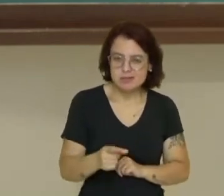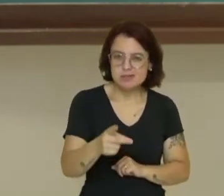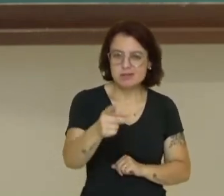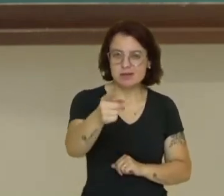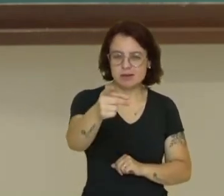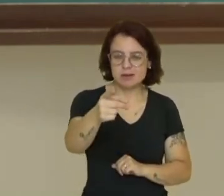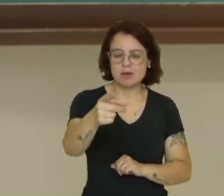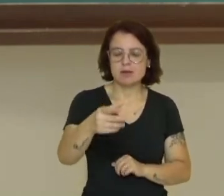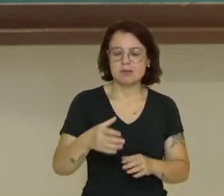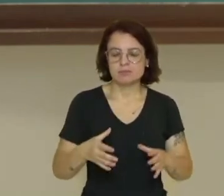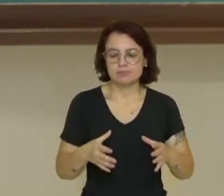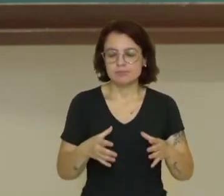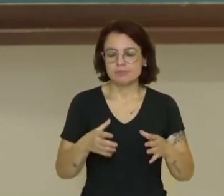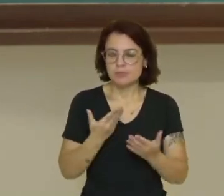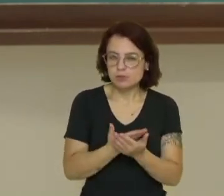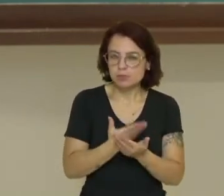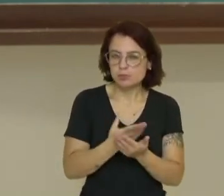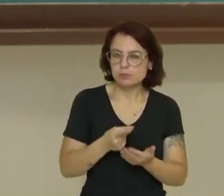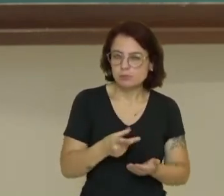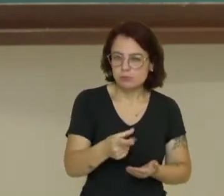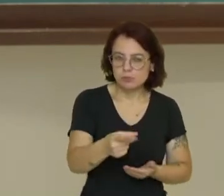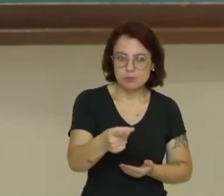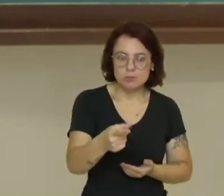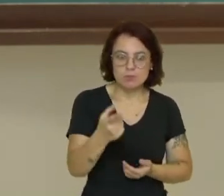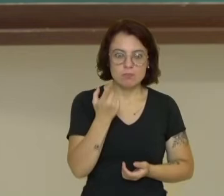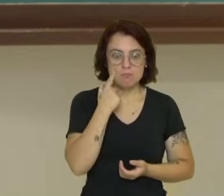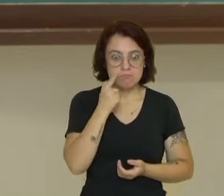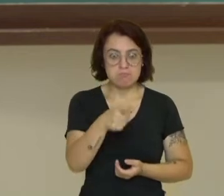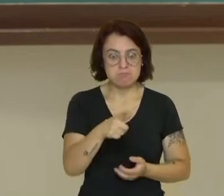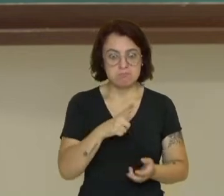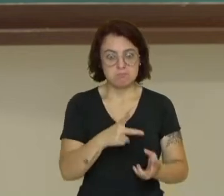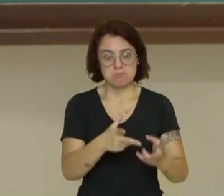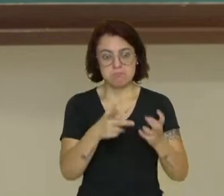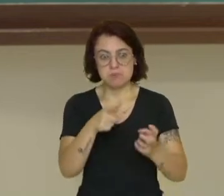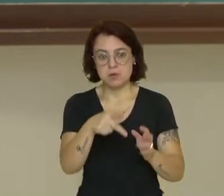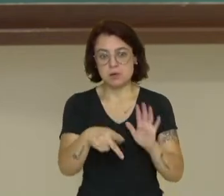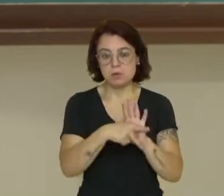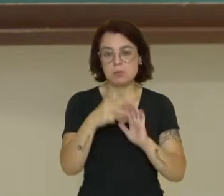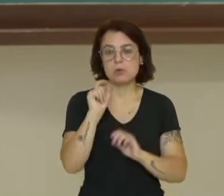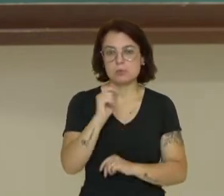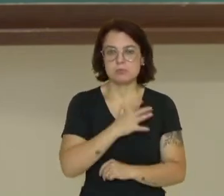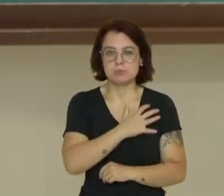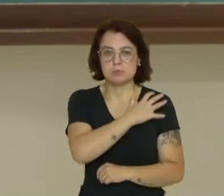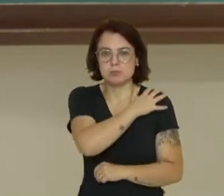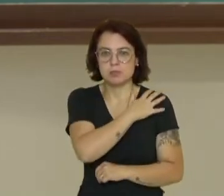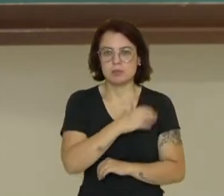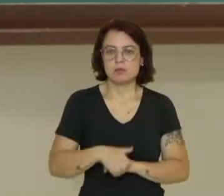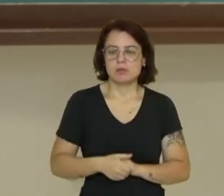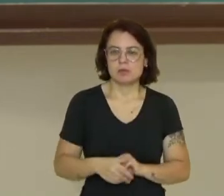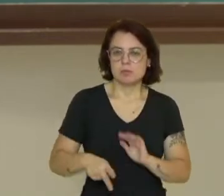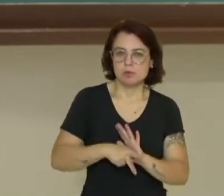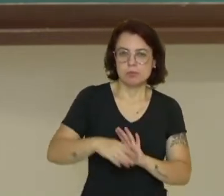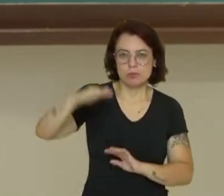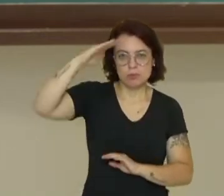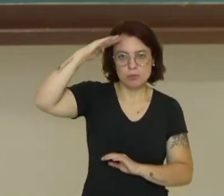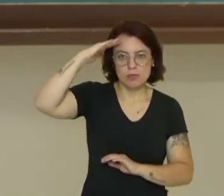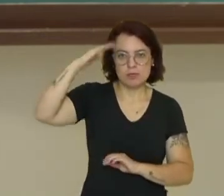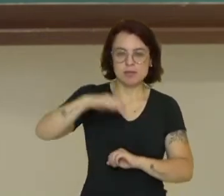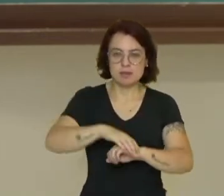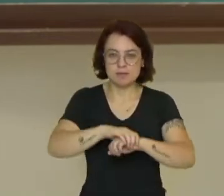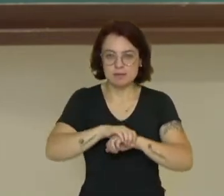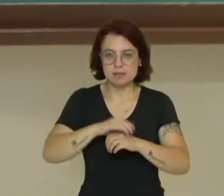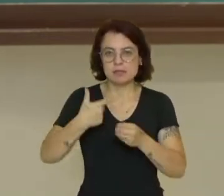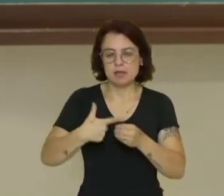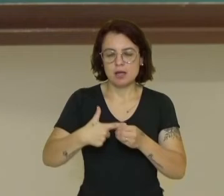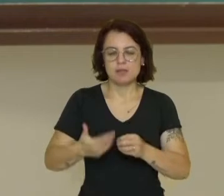Continuam, né, um tempo mais, a gente vê aqueles que têm aptidão, por exemplo, para a área militar, da guarda da cidade.